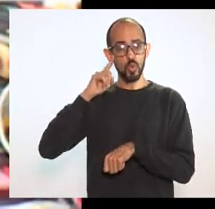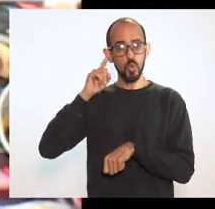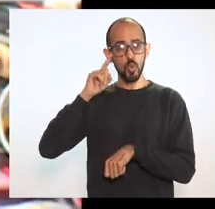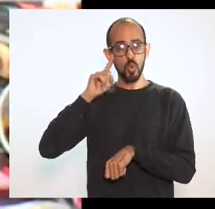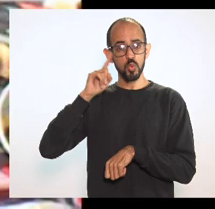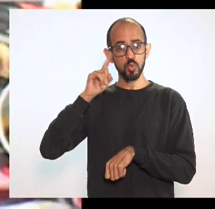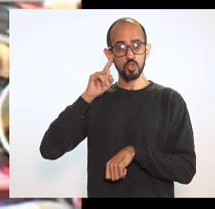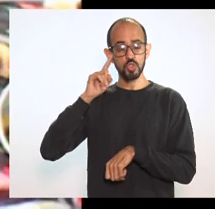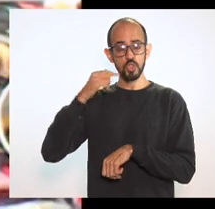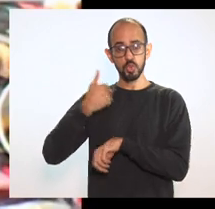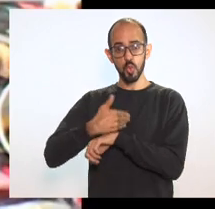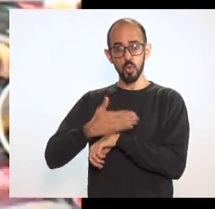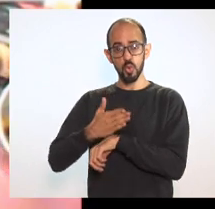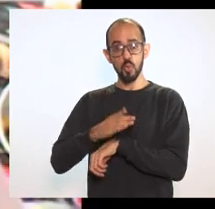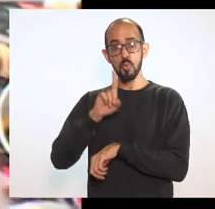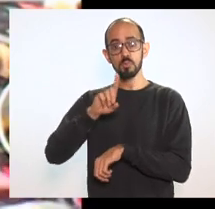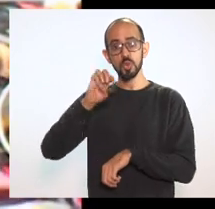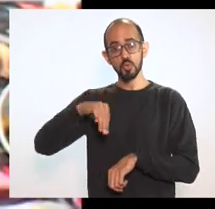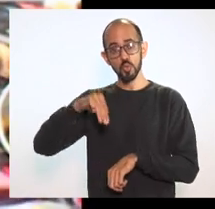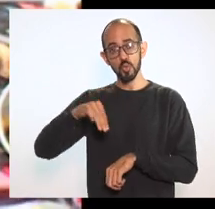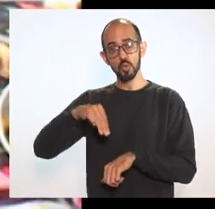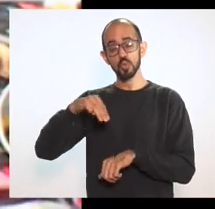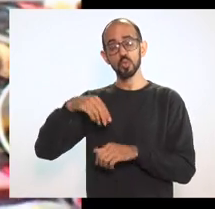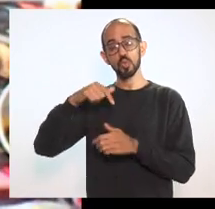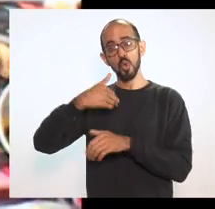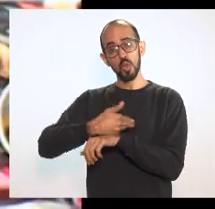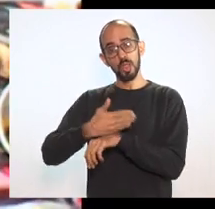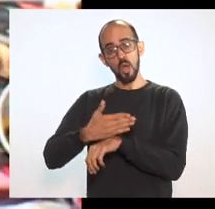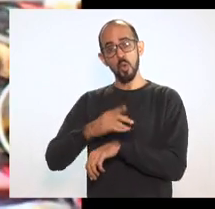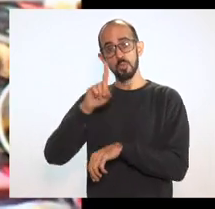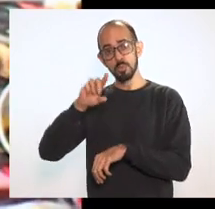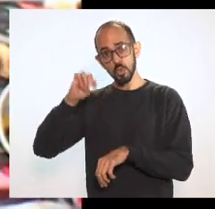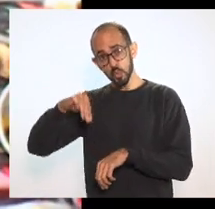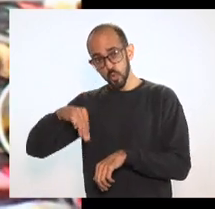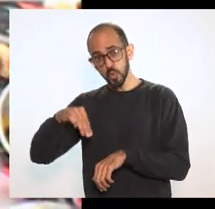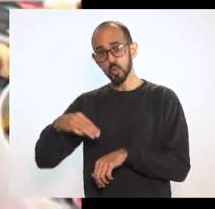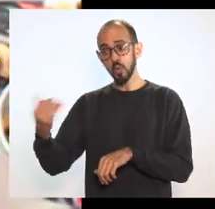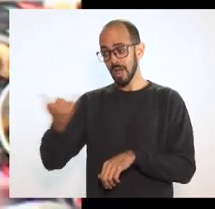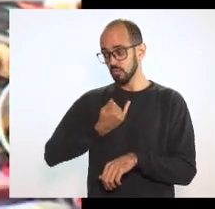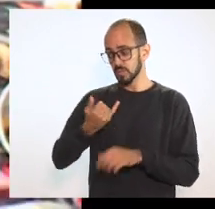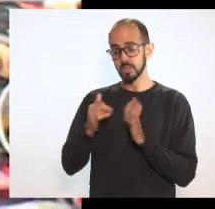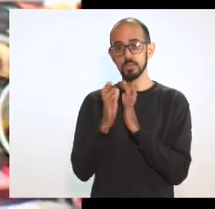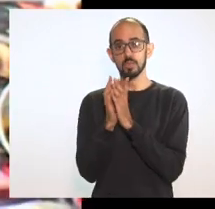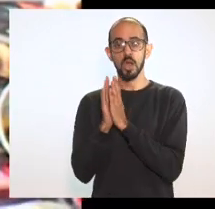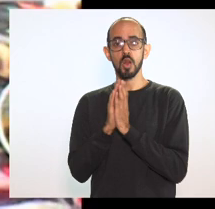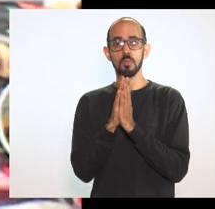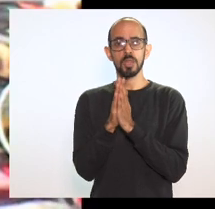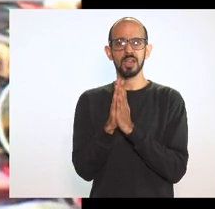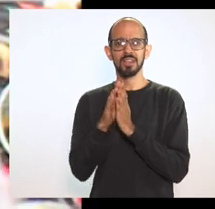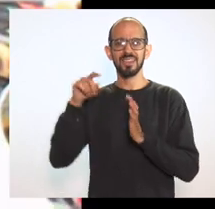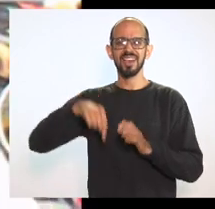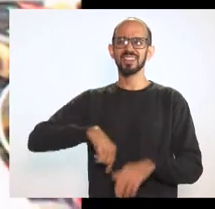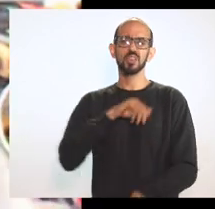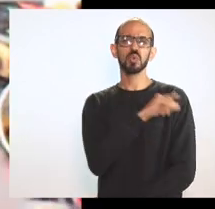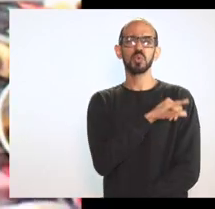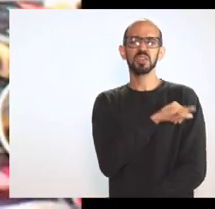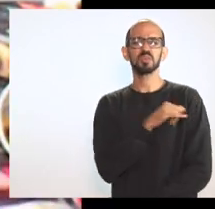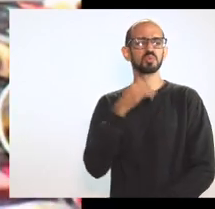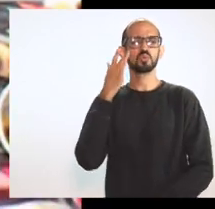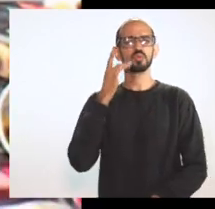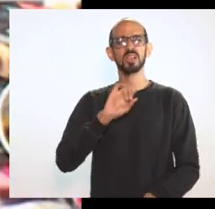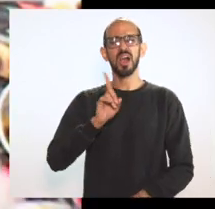Paulo recebe uma denúncia de aglomeração por minuto. E aqui no Rio de Janeiro? A gente nem